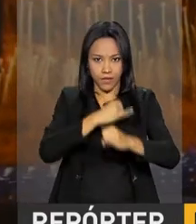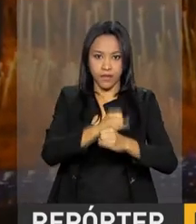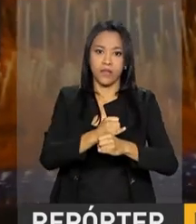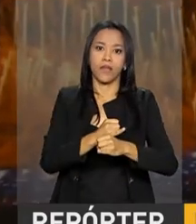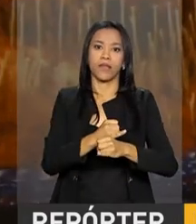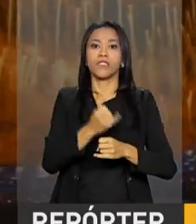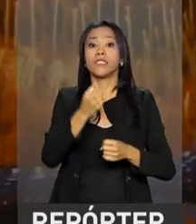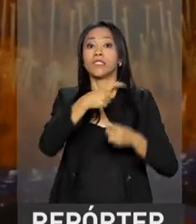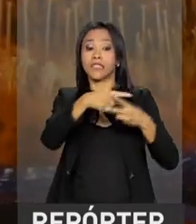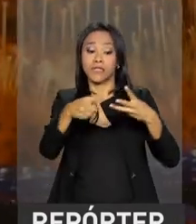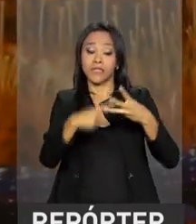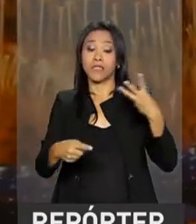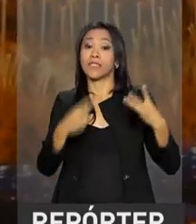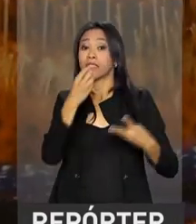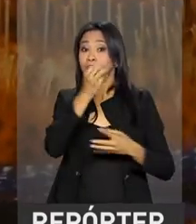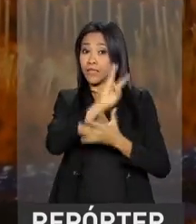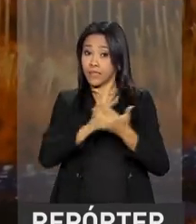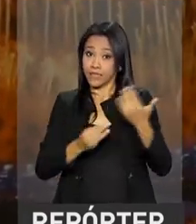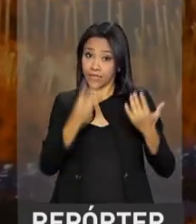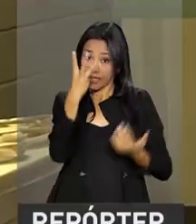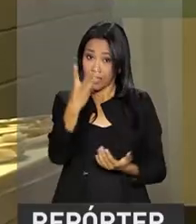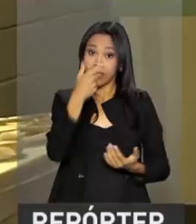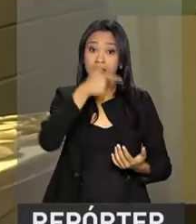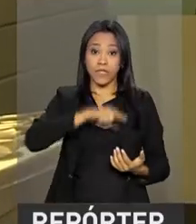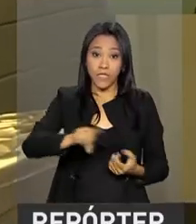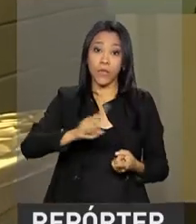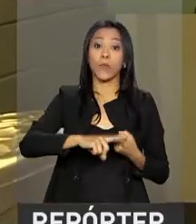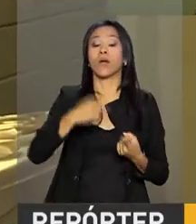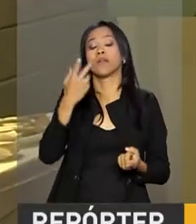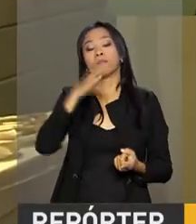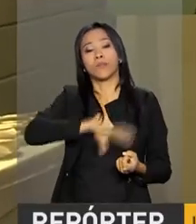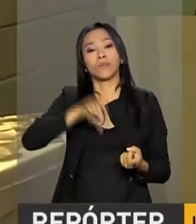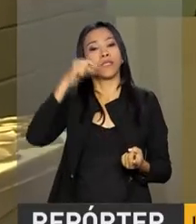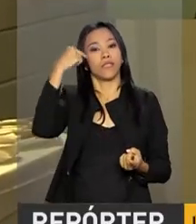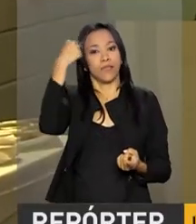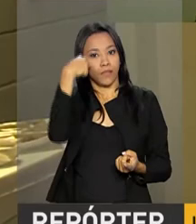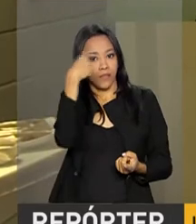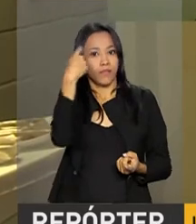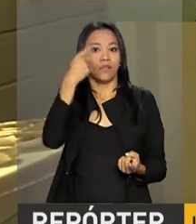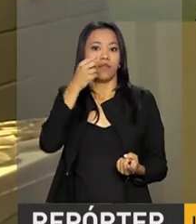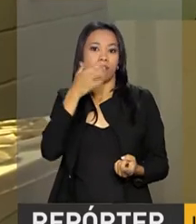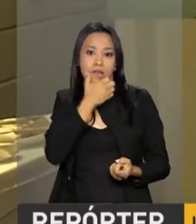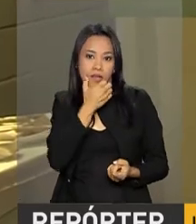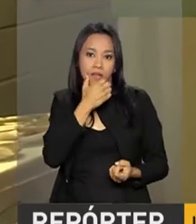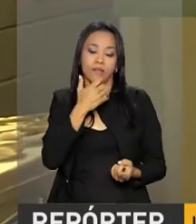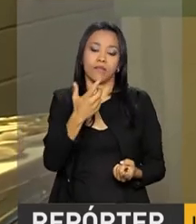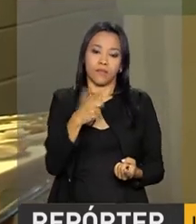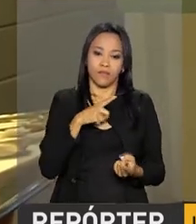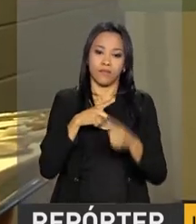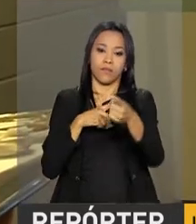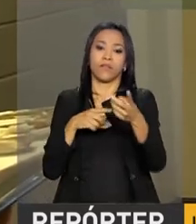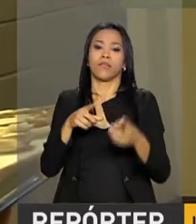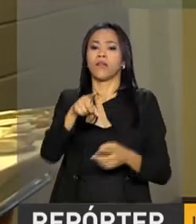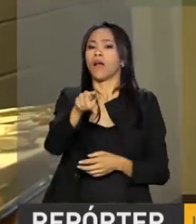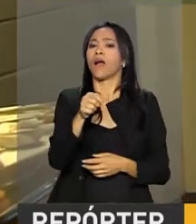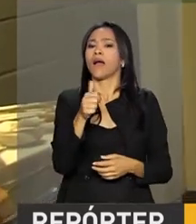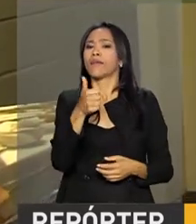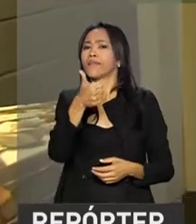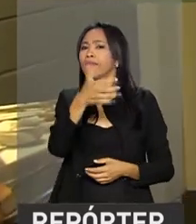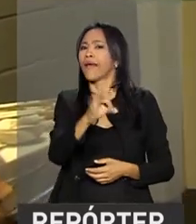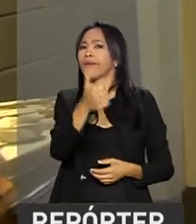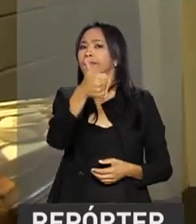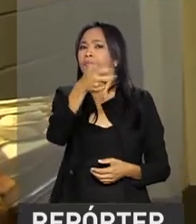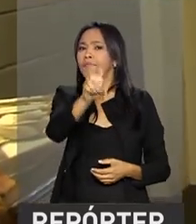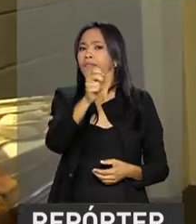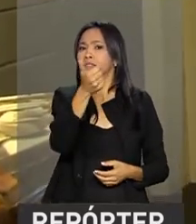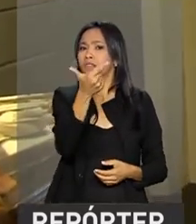3 línguas, então ele é trilingue, né? Português, inglês e espanhol. O legado a gente só vai ter incidência após 5, 10, 15, 20